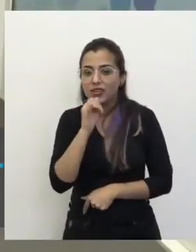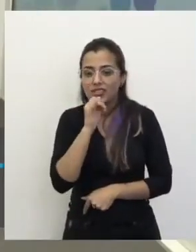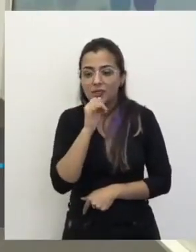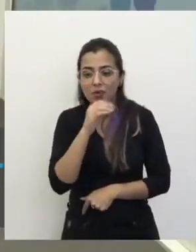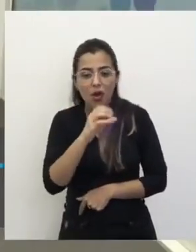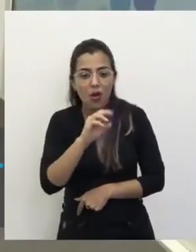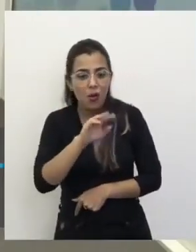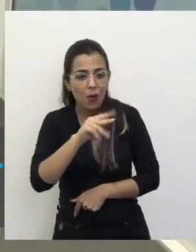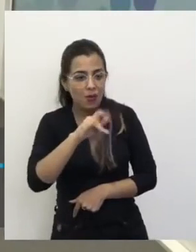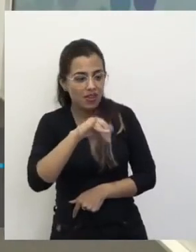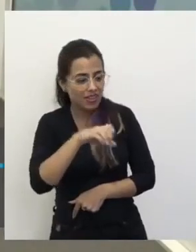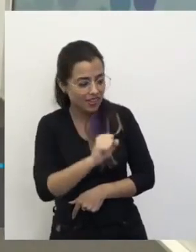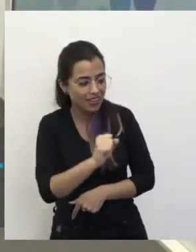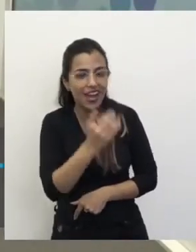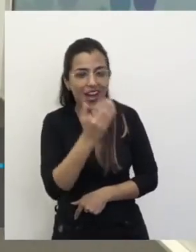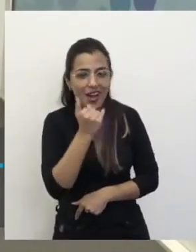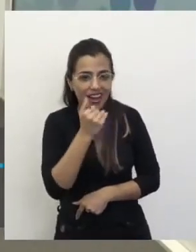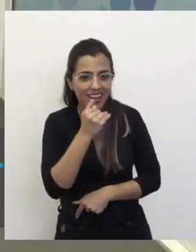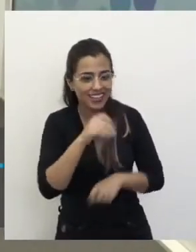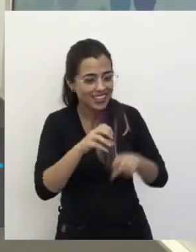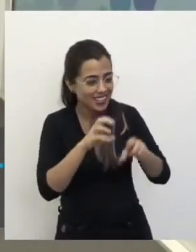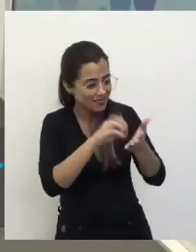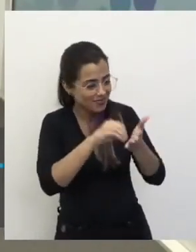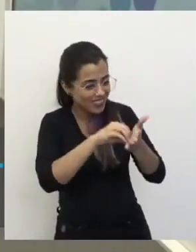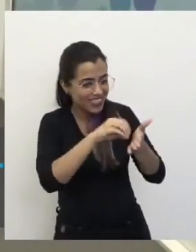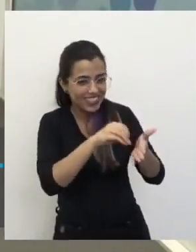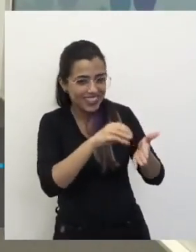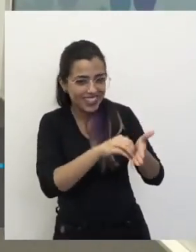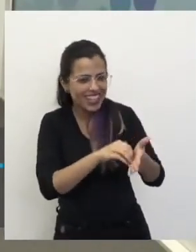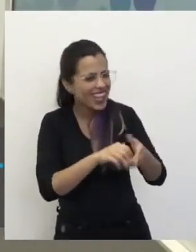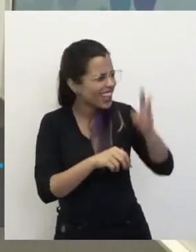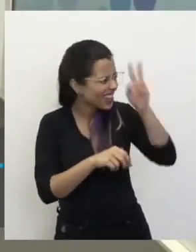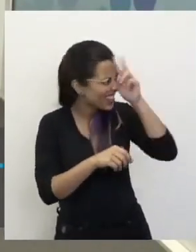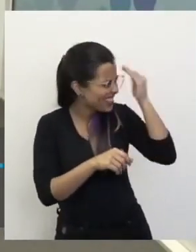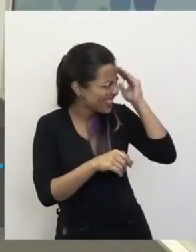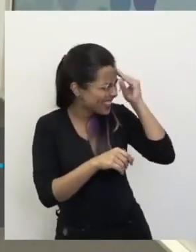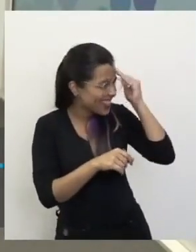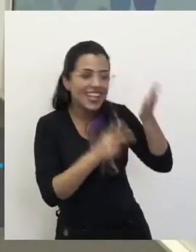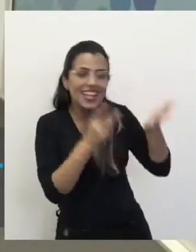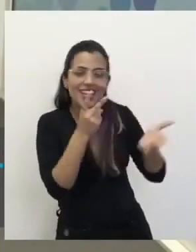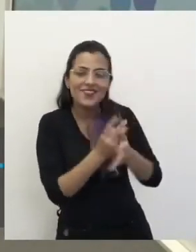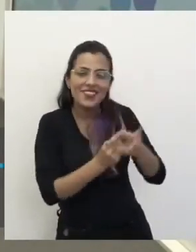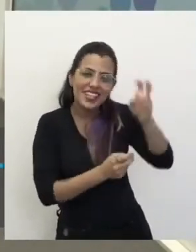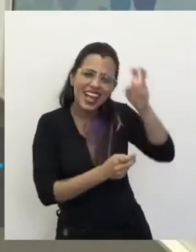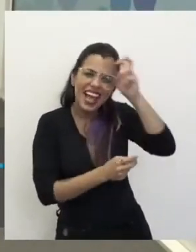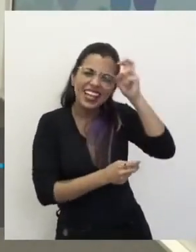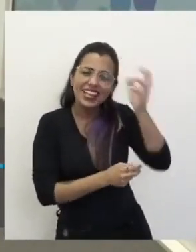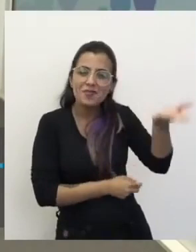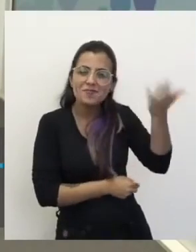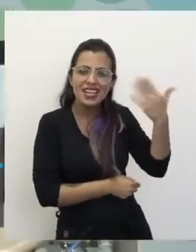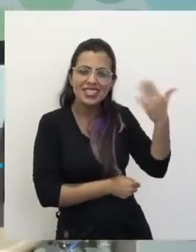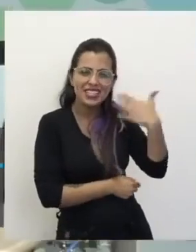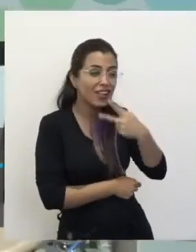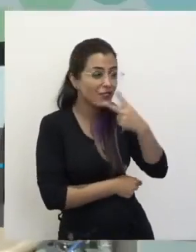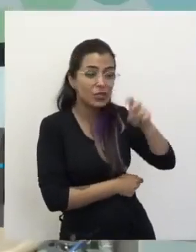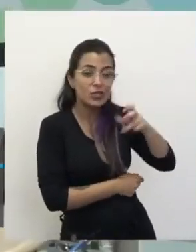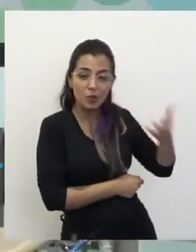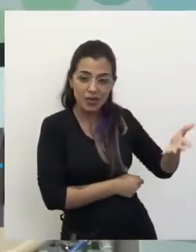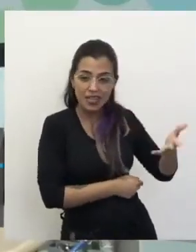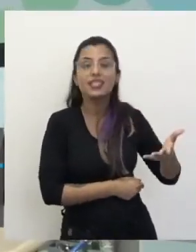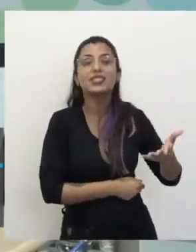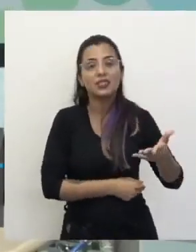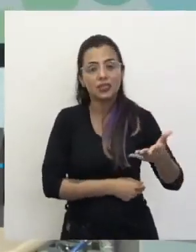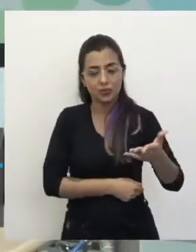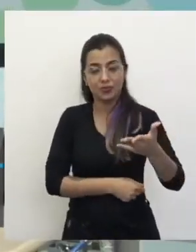crase. Vocês entenderam, gente? Foi a aula de quinta-feira passada. Regência. A gente falou, Mauro, sobre